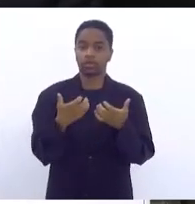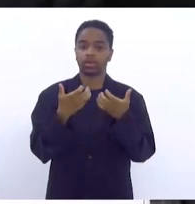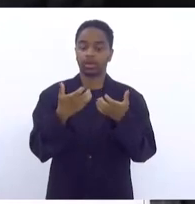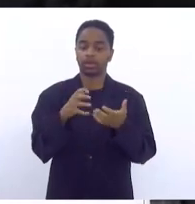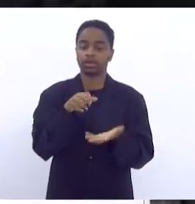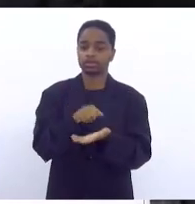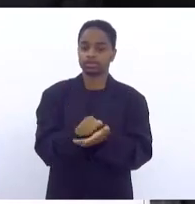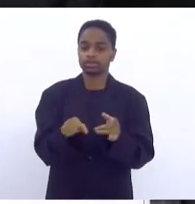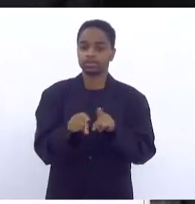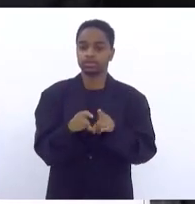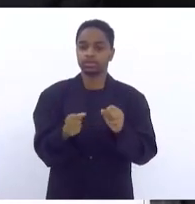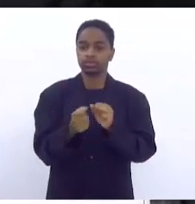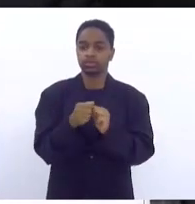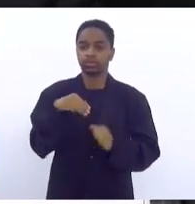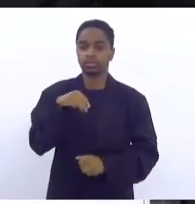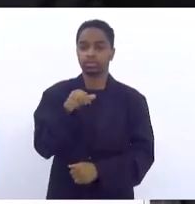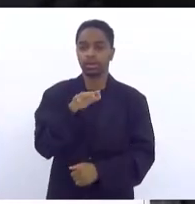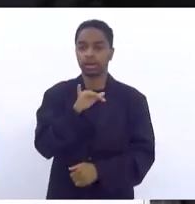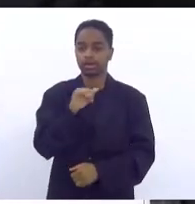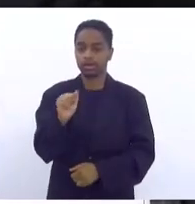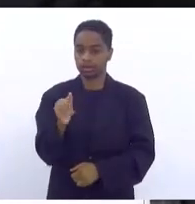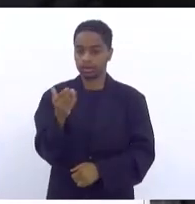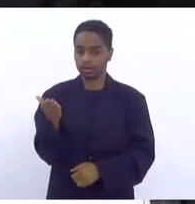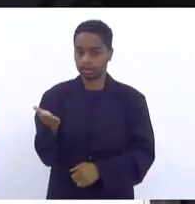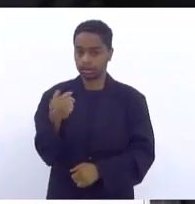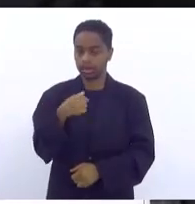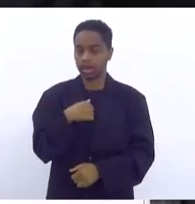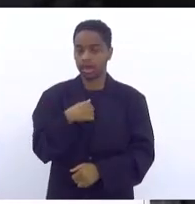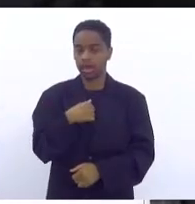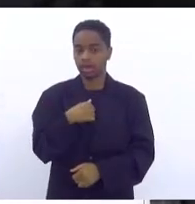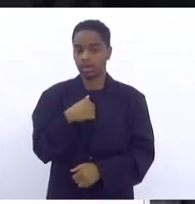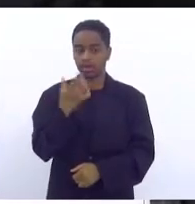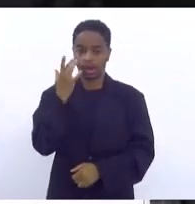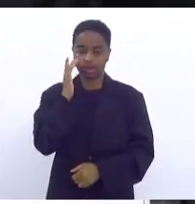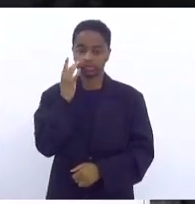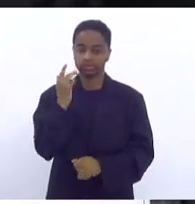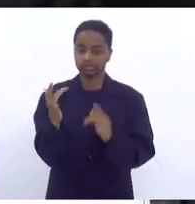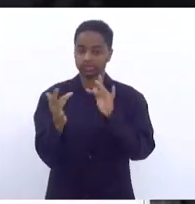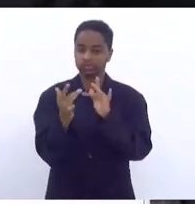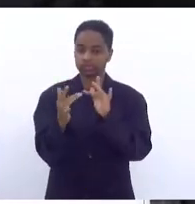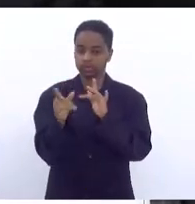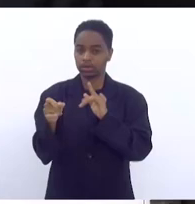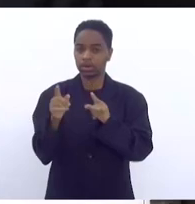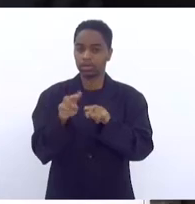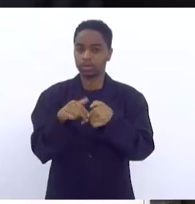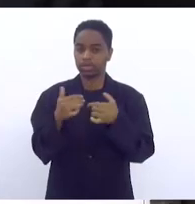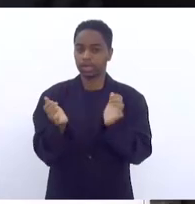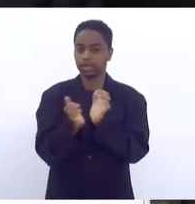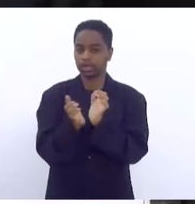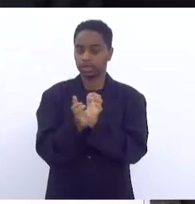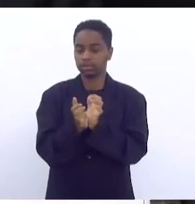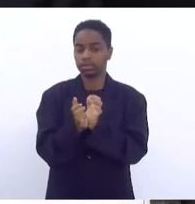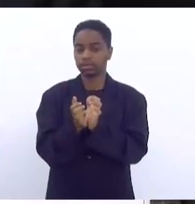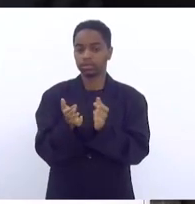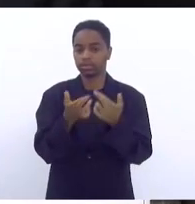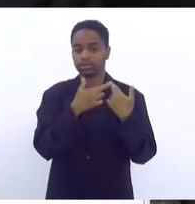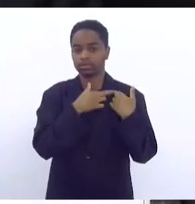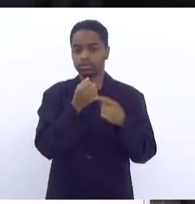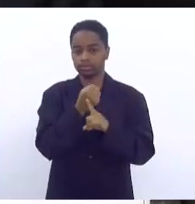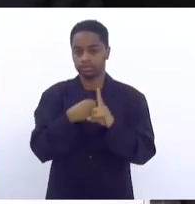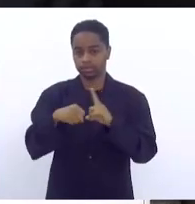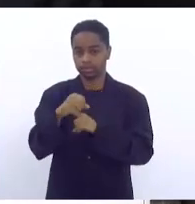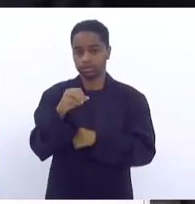registro aqui com a Dona Maria da indiana né que ela deve ter sido contactada pela nossa equipe de responsabilidade social pela cvia e